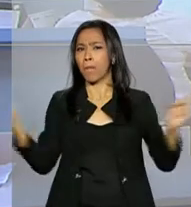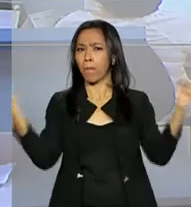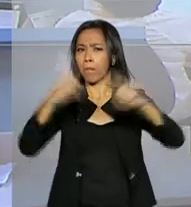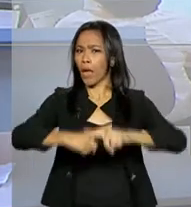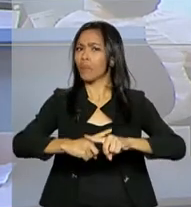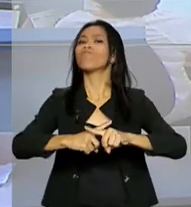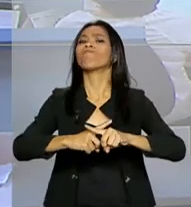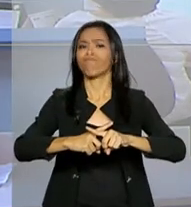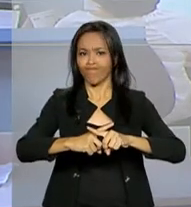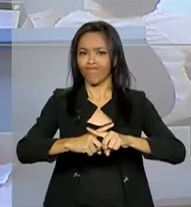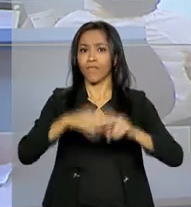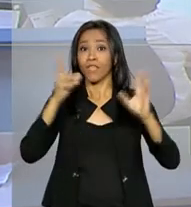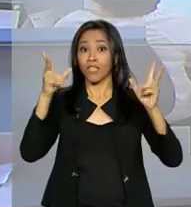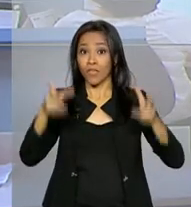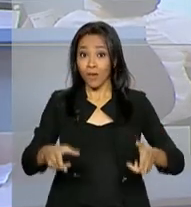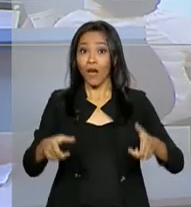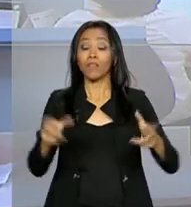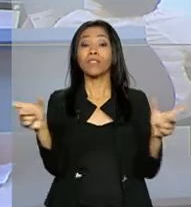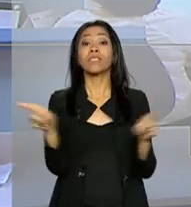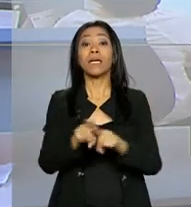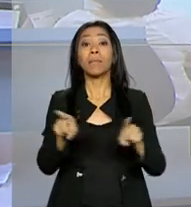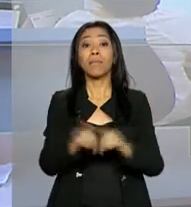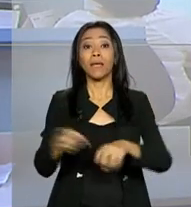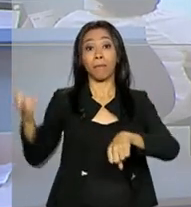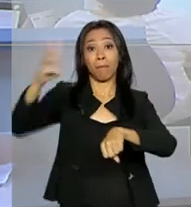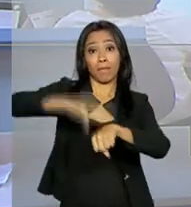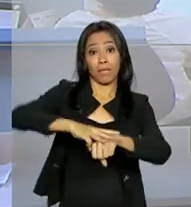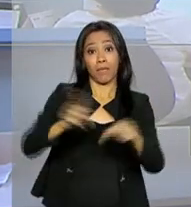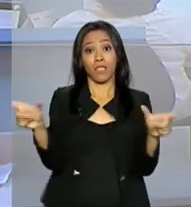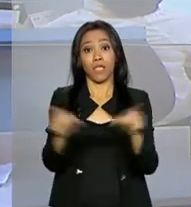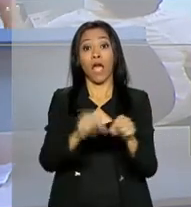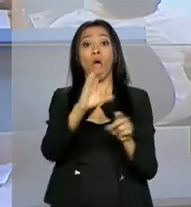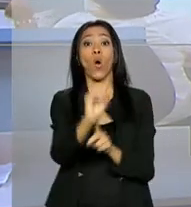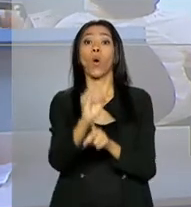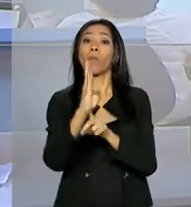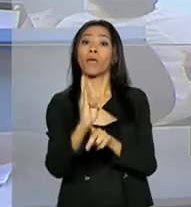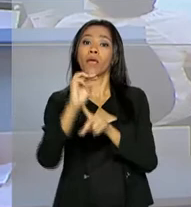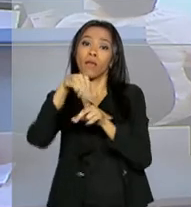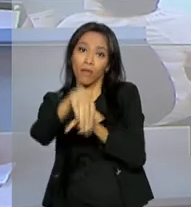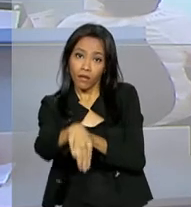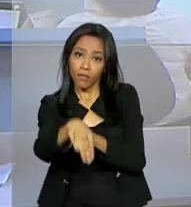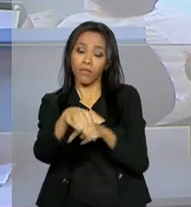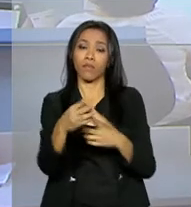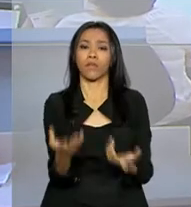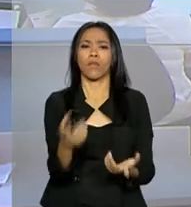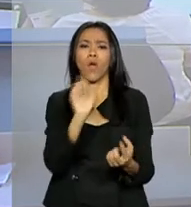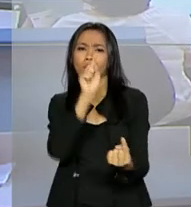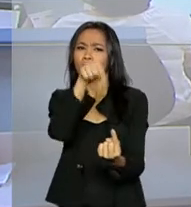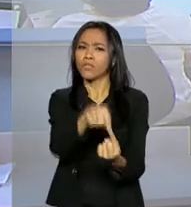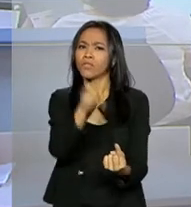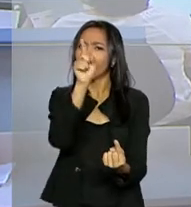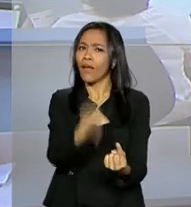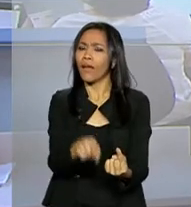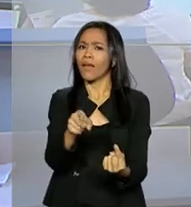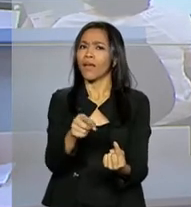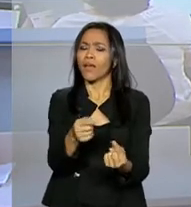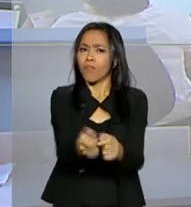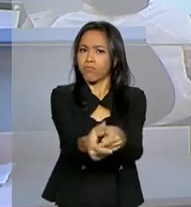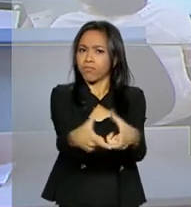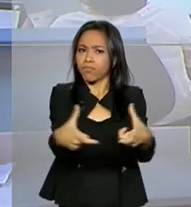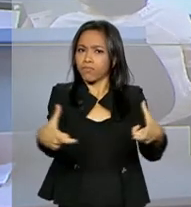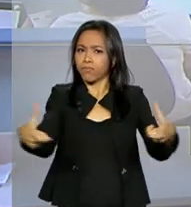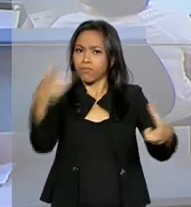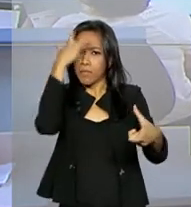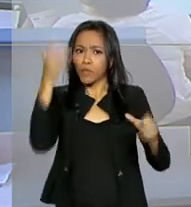feita junto com a olimpíada brasileira de matemática a o bm a meta é aumentar o número de